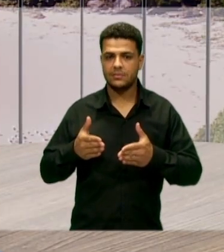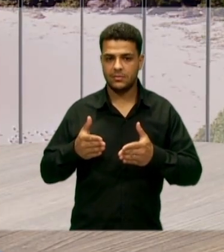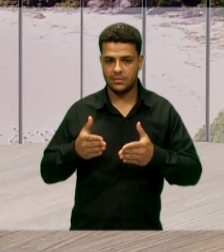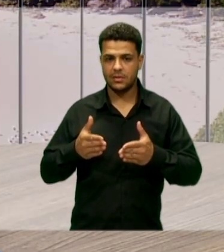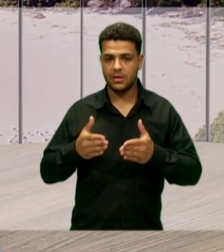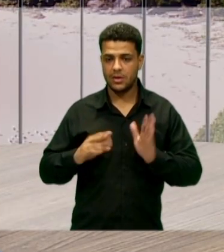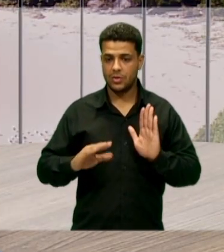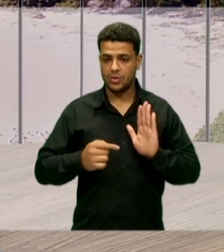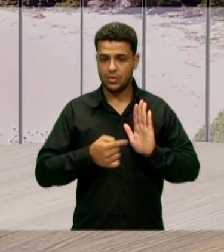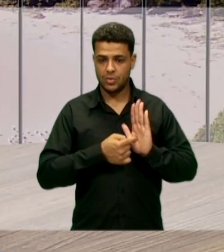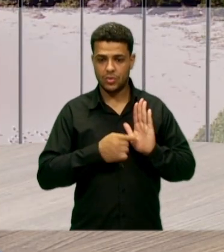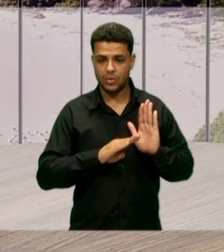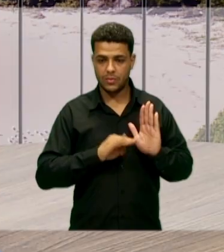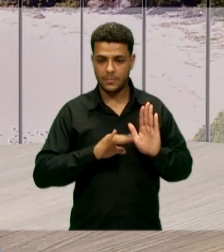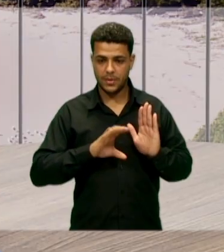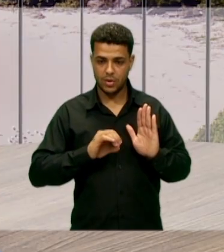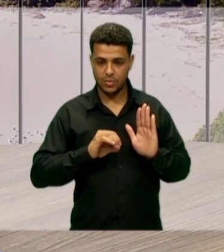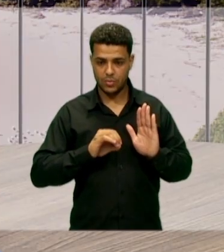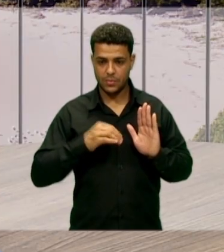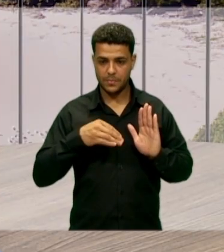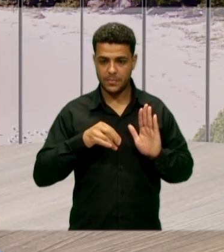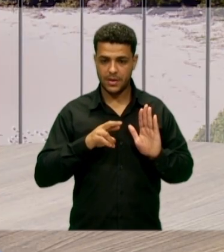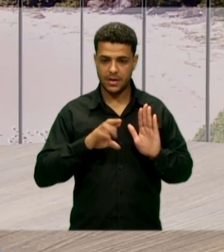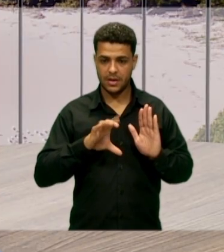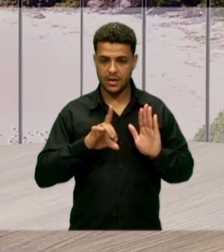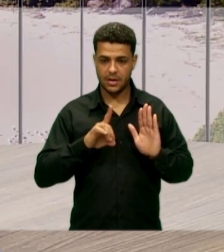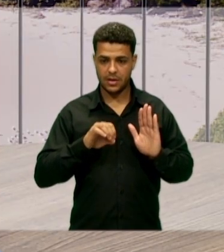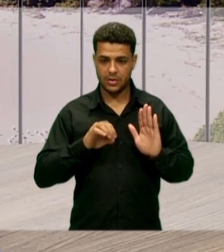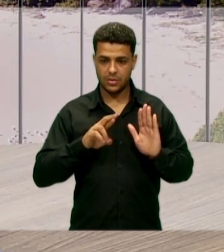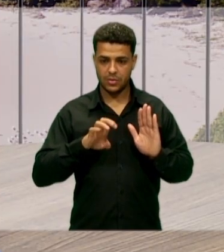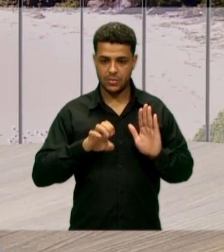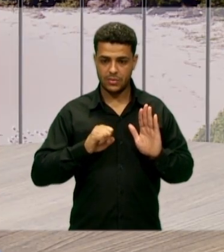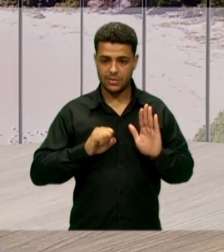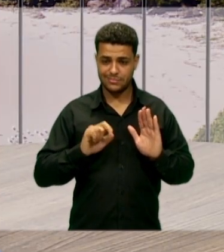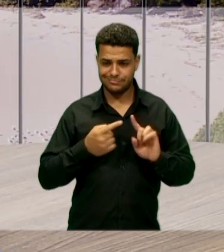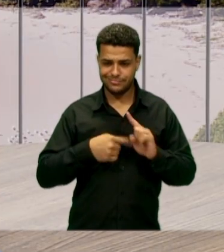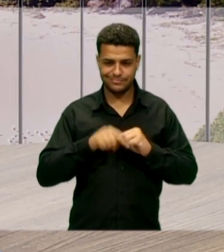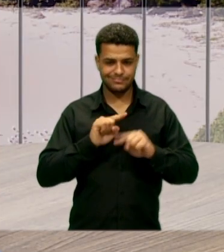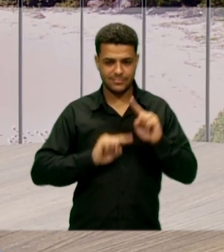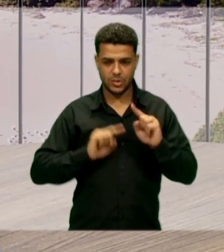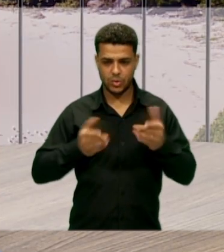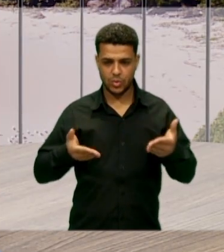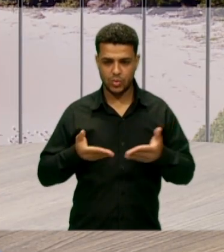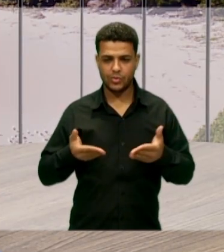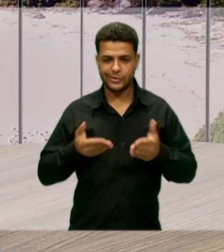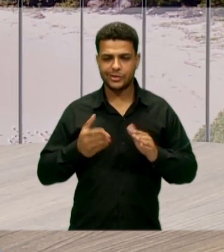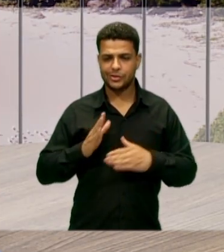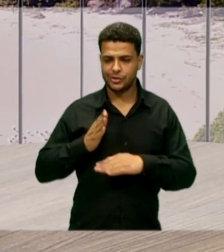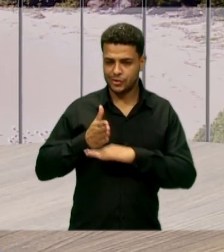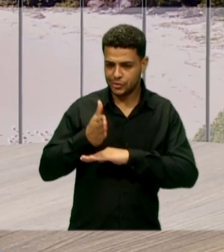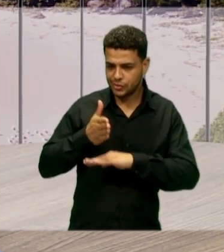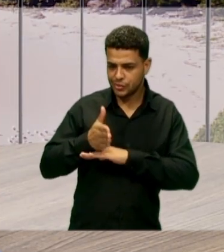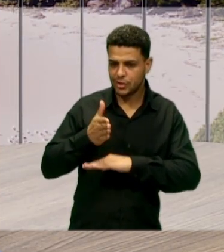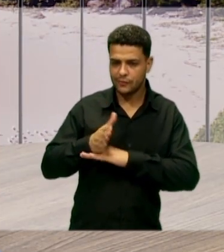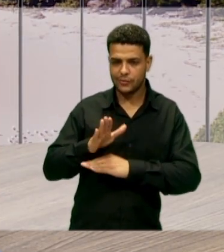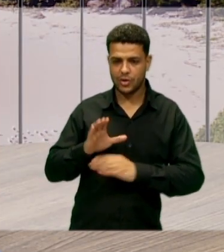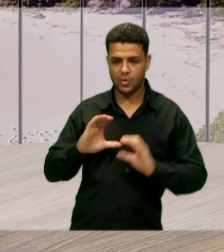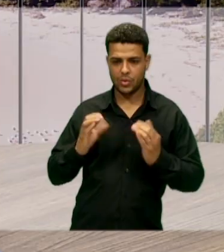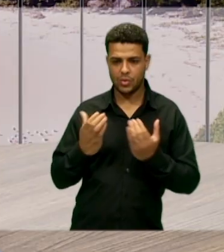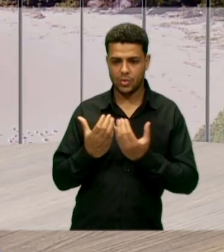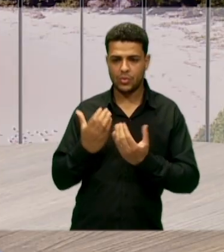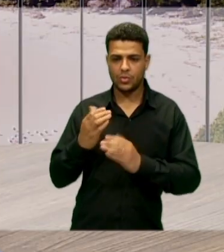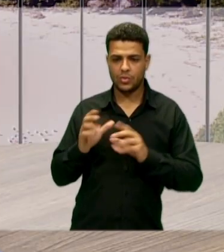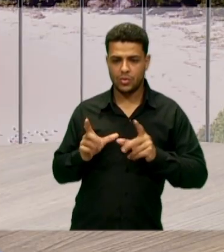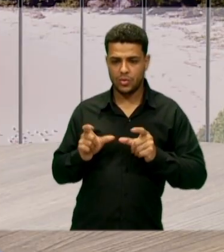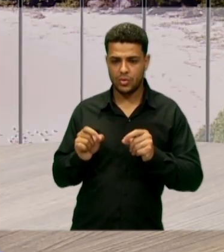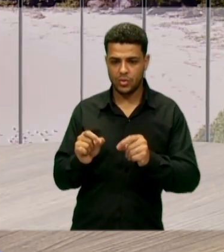os biomarcadores hoje, eles revolucionaram a oncologia. Né? Eu já fui algumas vezes no congresso de